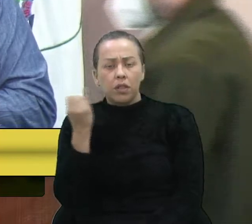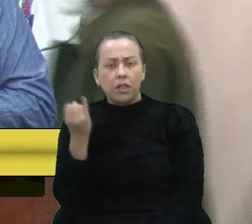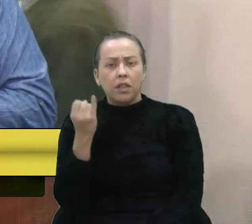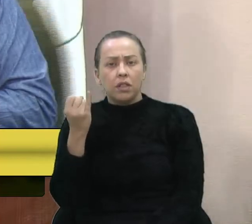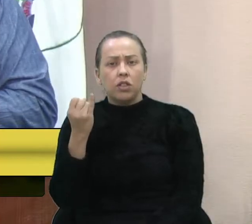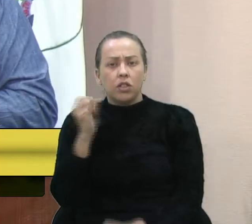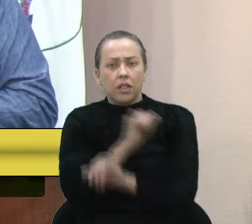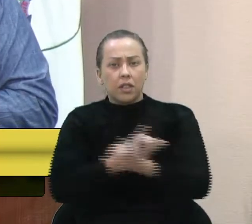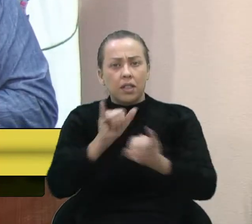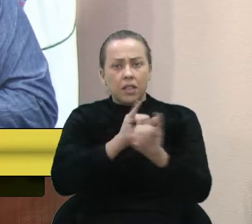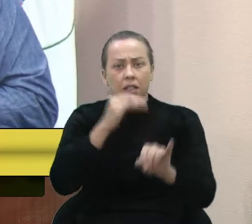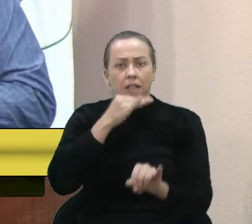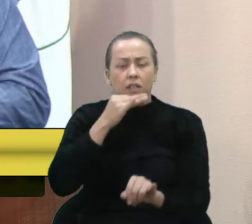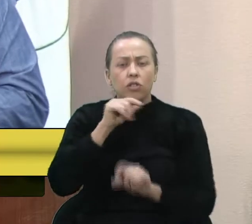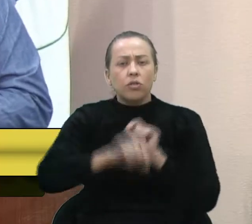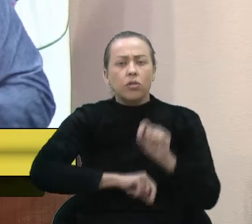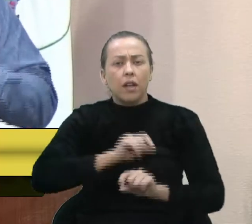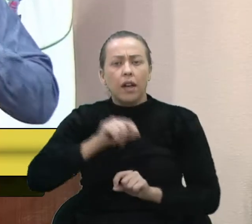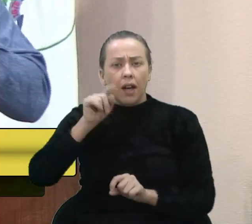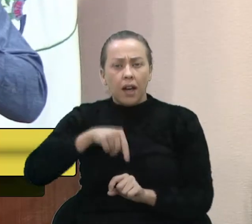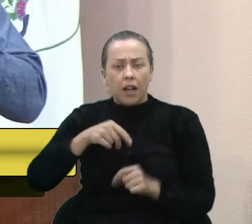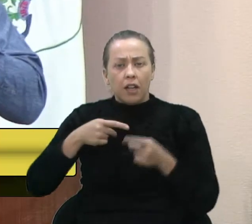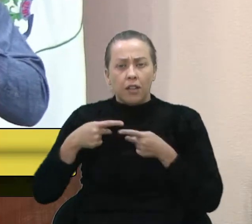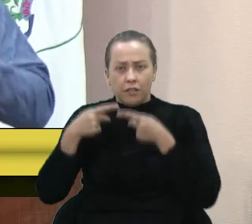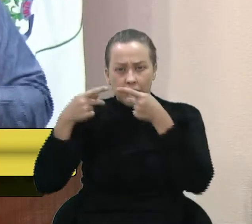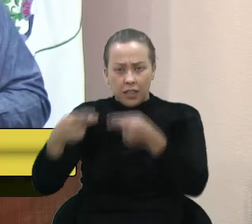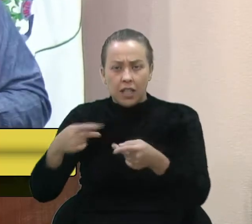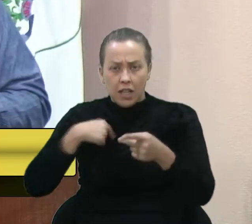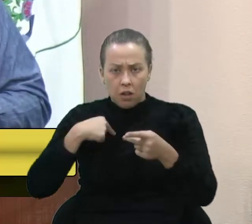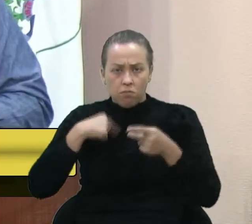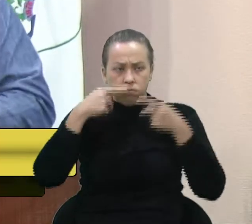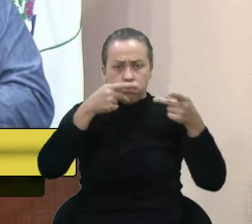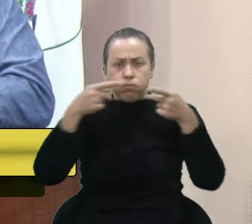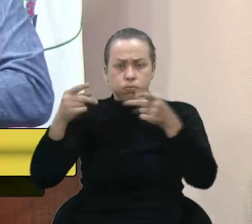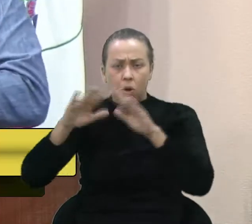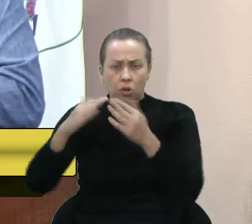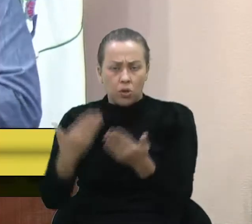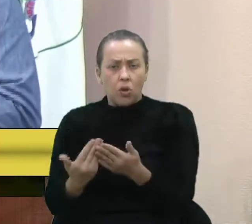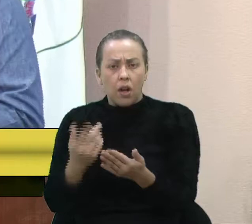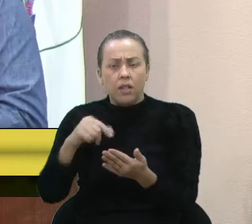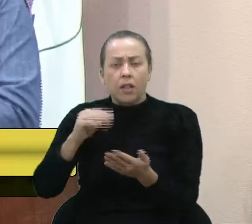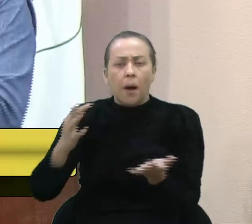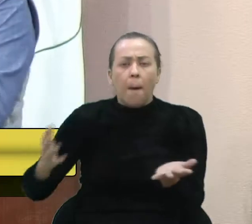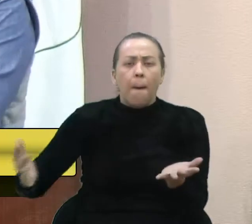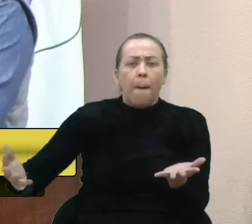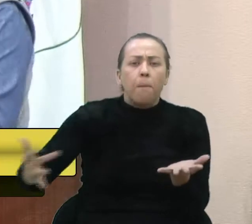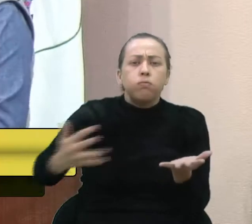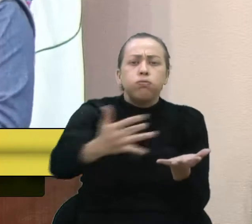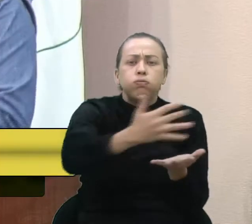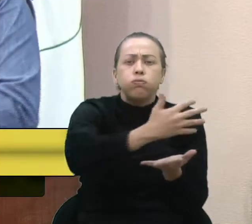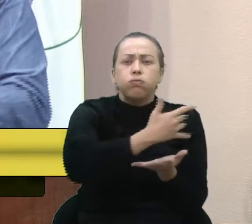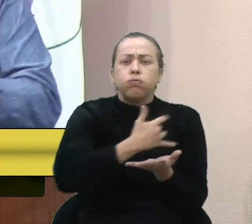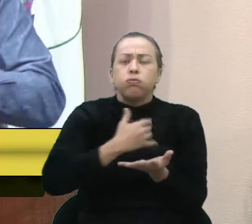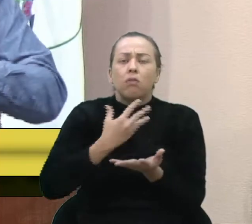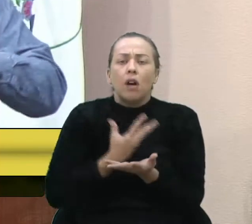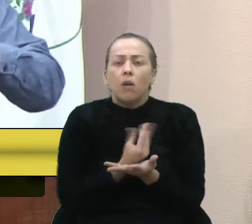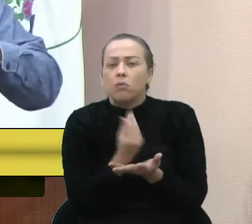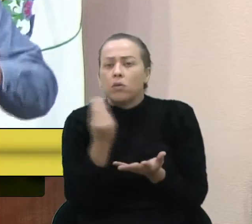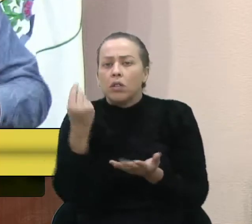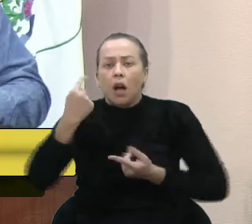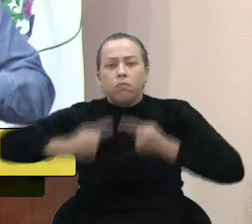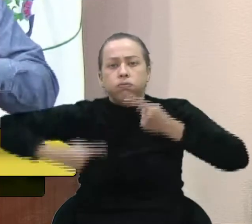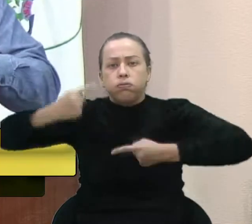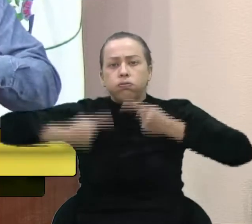nós discutirmos. Nessa visita que eu fiz às escolas, foram recorrentes as críticas